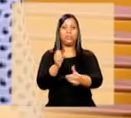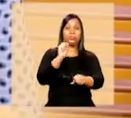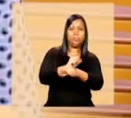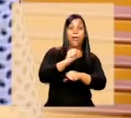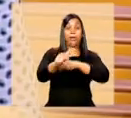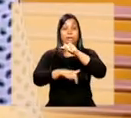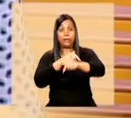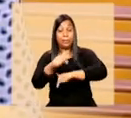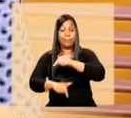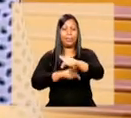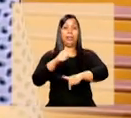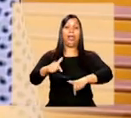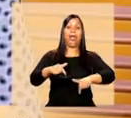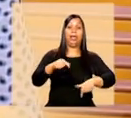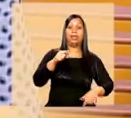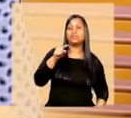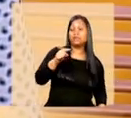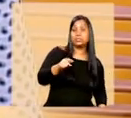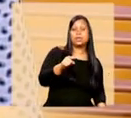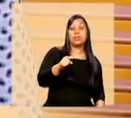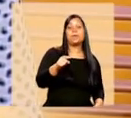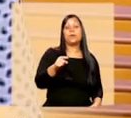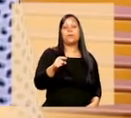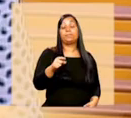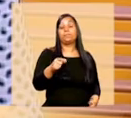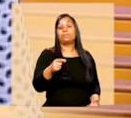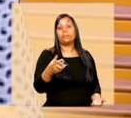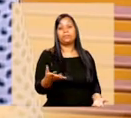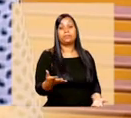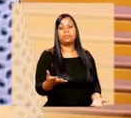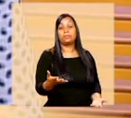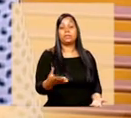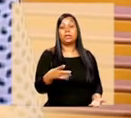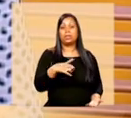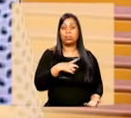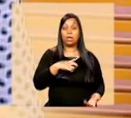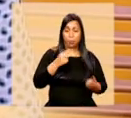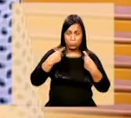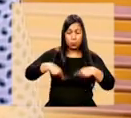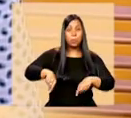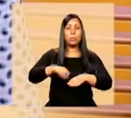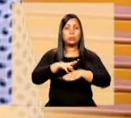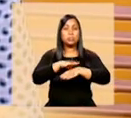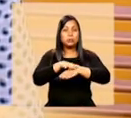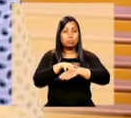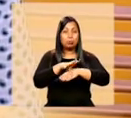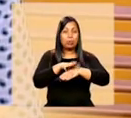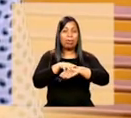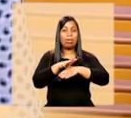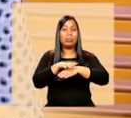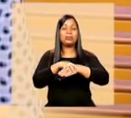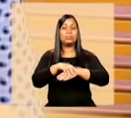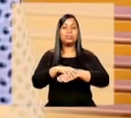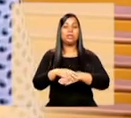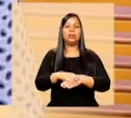estudar, você para de trabalhar, você tem um diagnóstico de uma